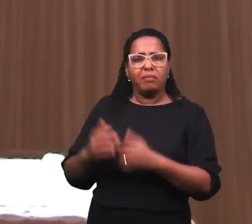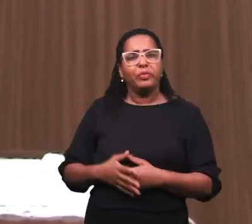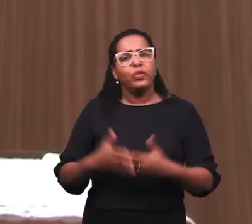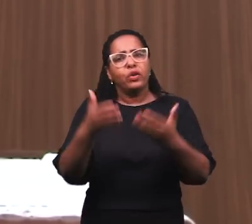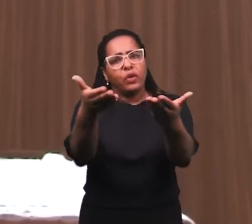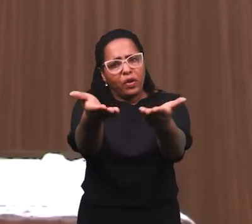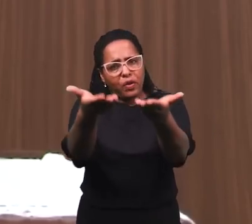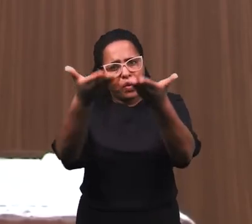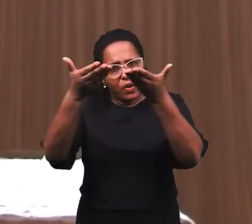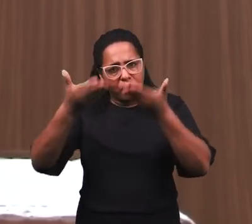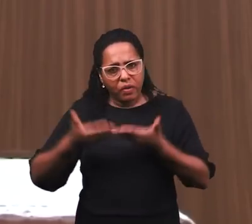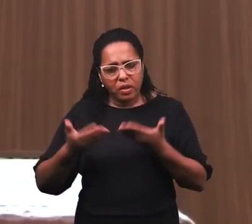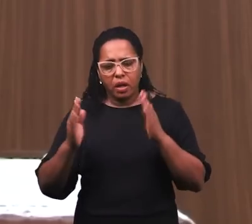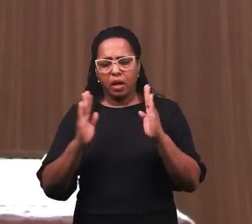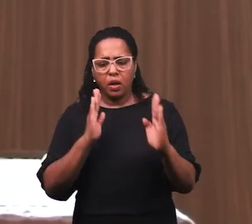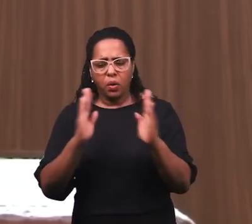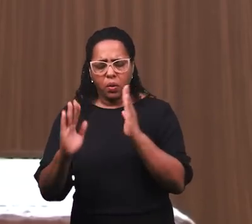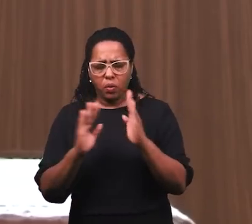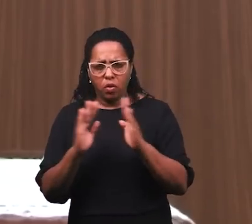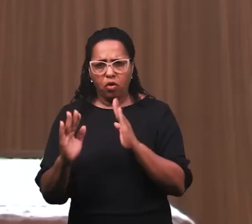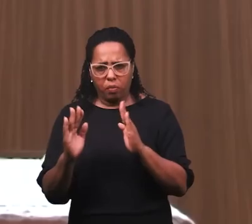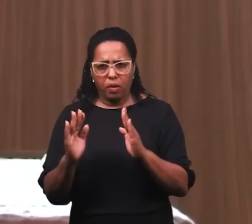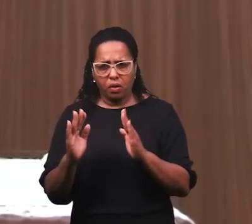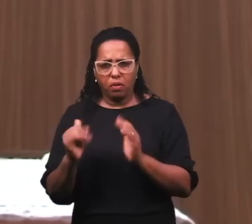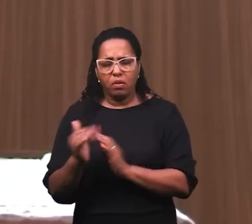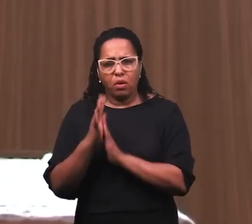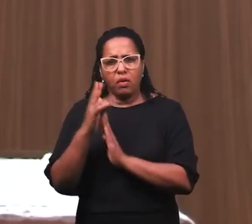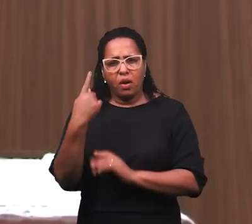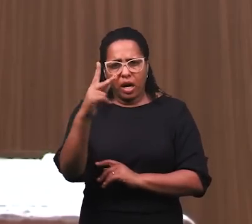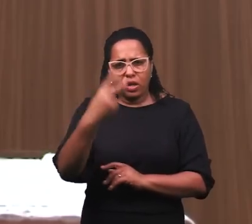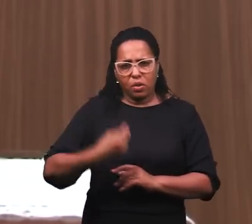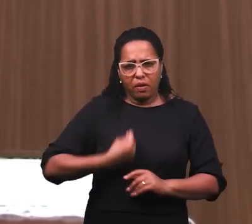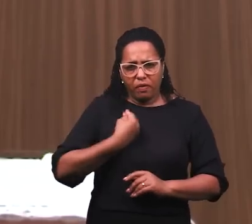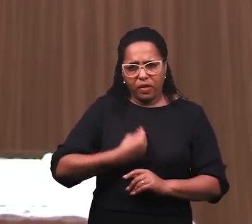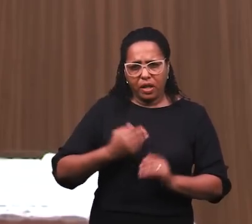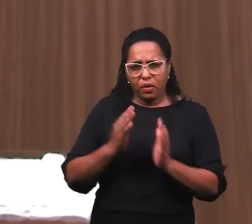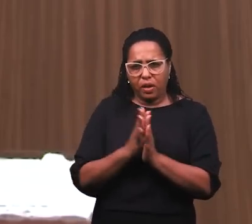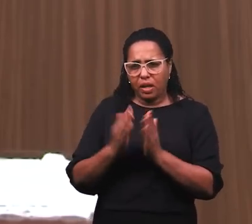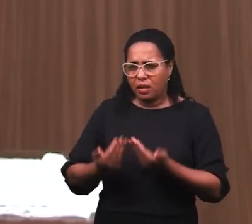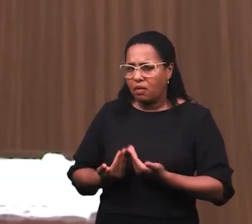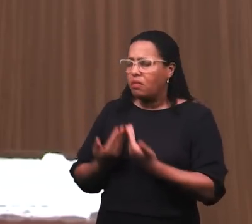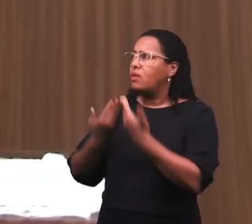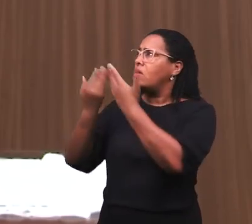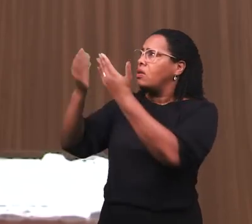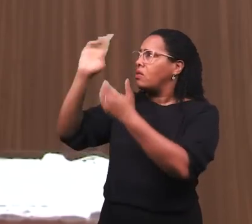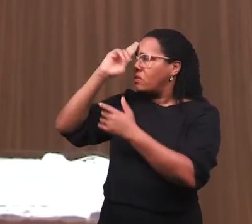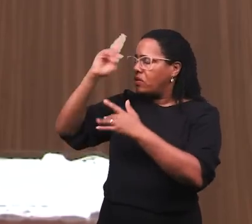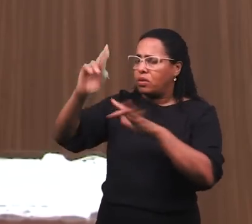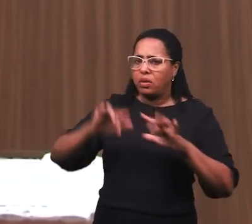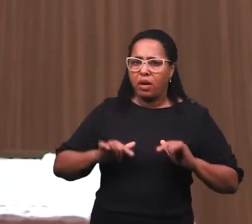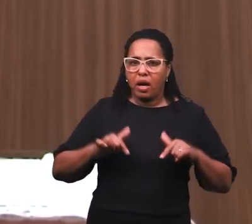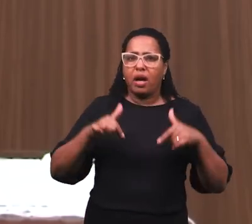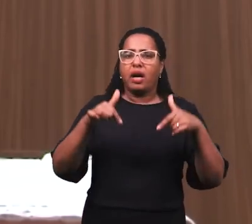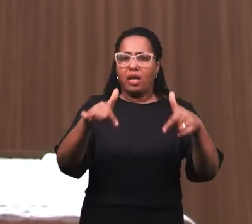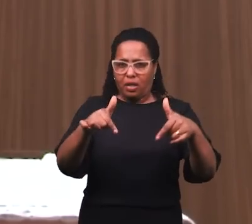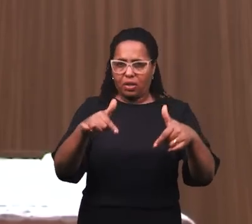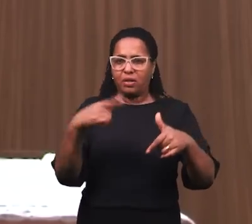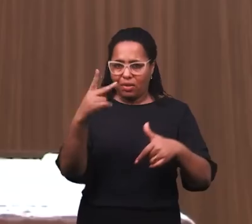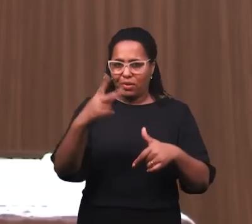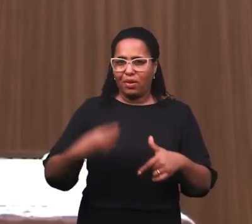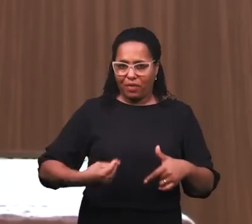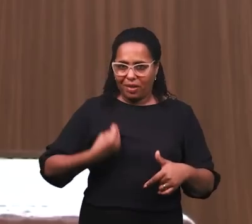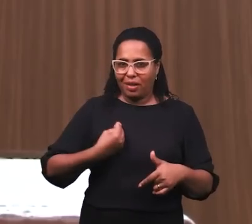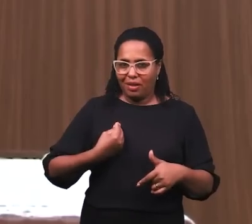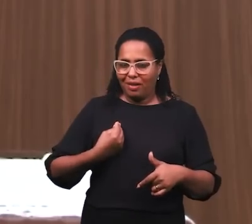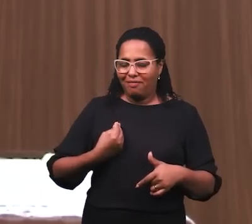você para, durante este louvor, colocar a sua vida em oração para que o Senhor possa operar em seu favor.